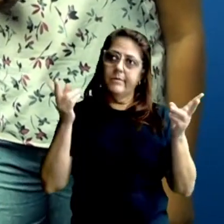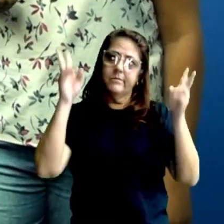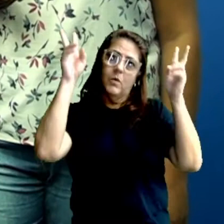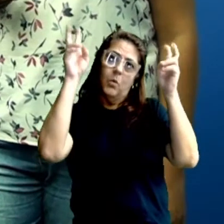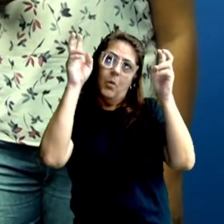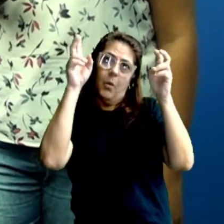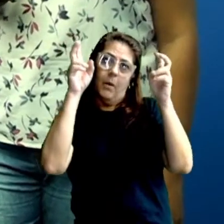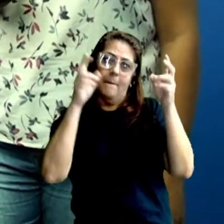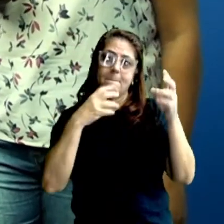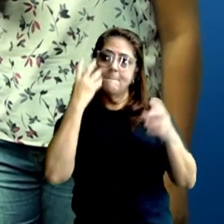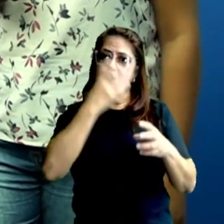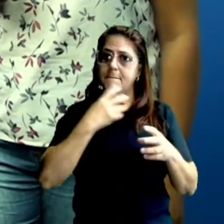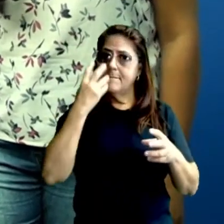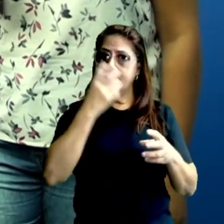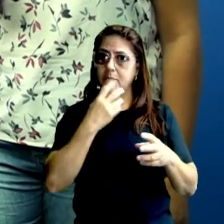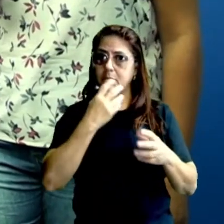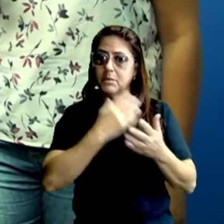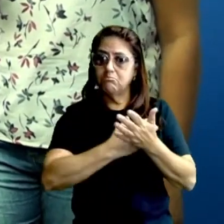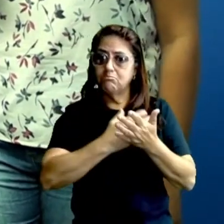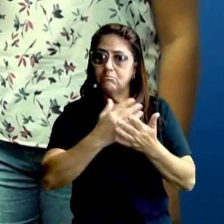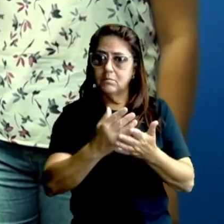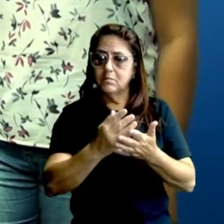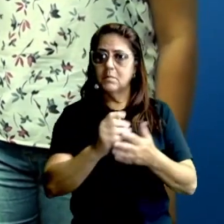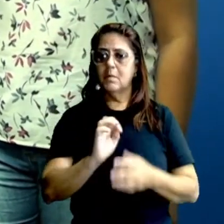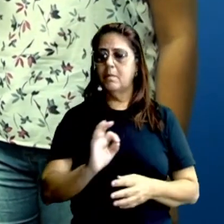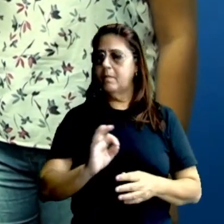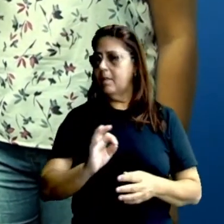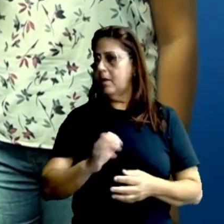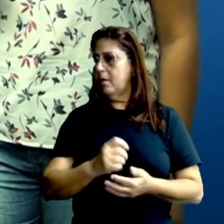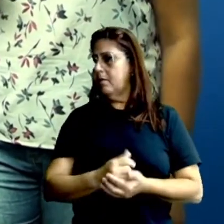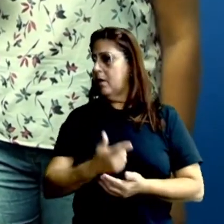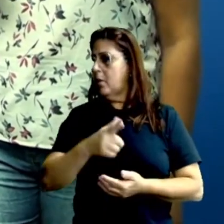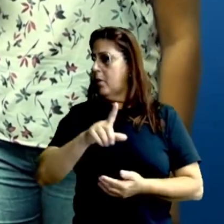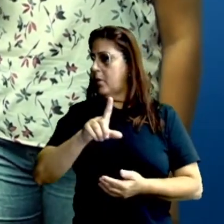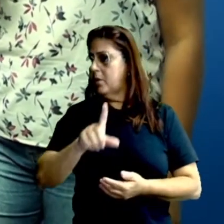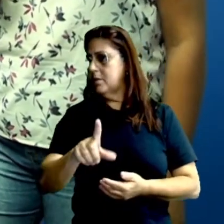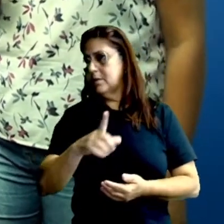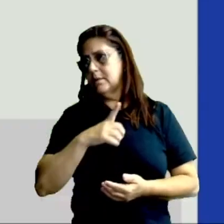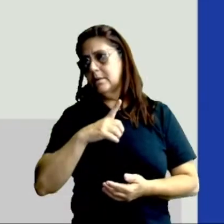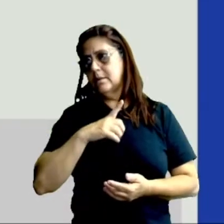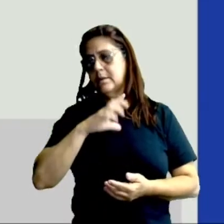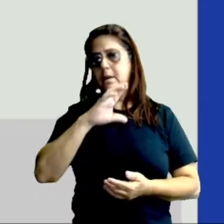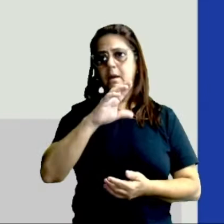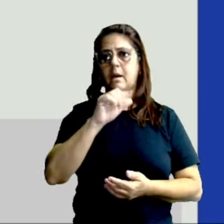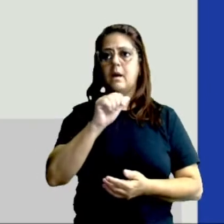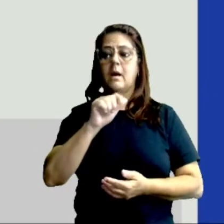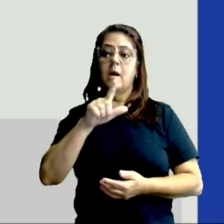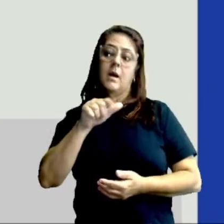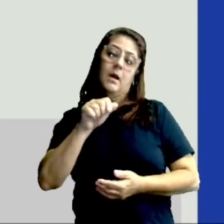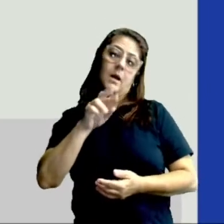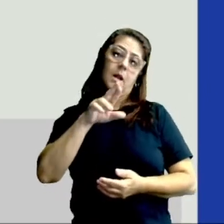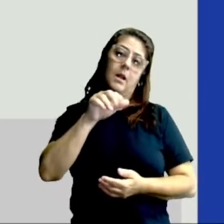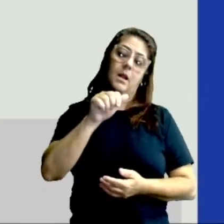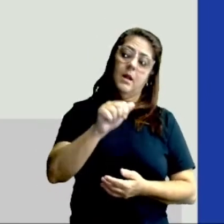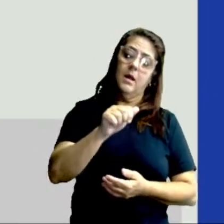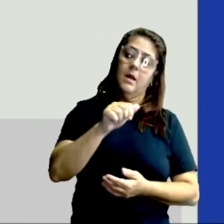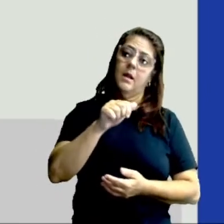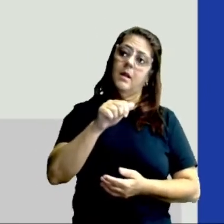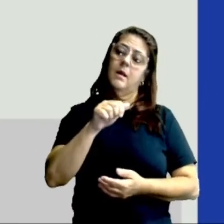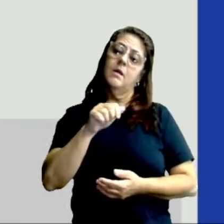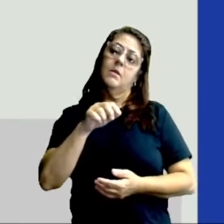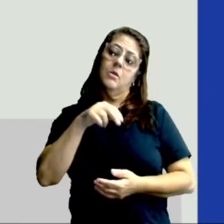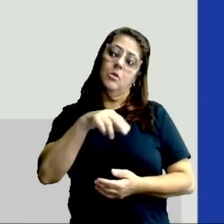trecho né não foi a música completa a próxima música é a música interpretada por Clara Nunes canto das três